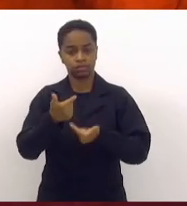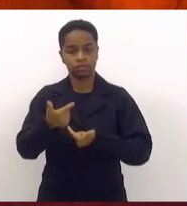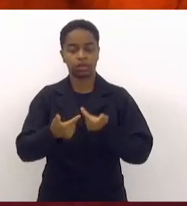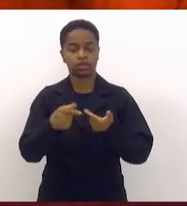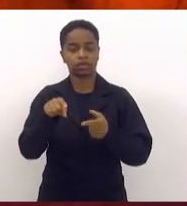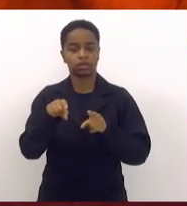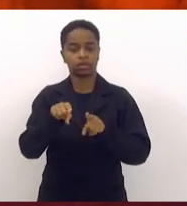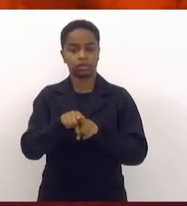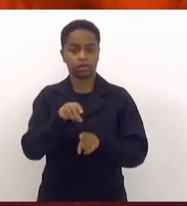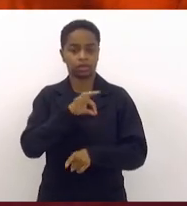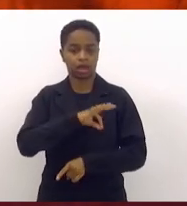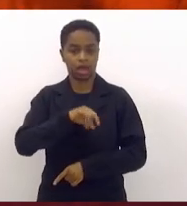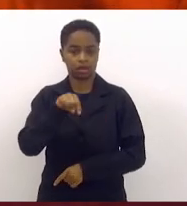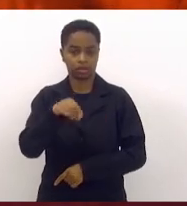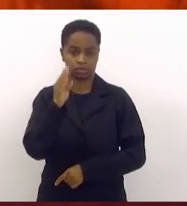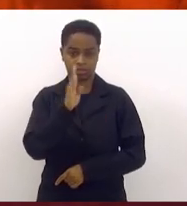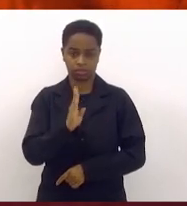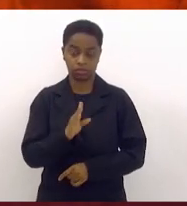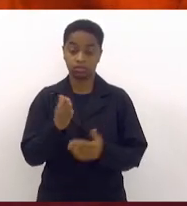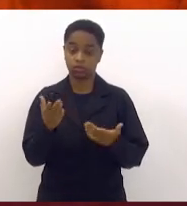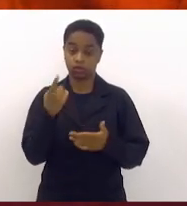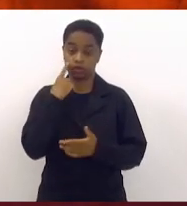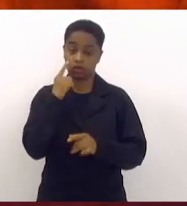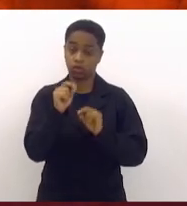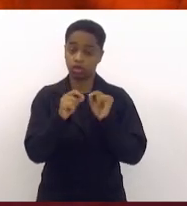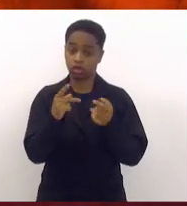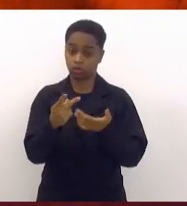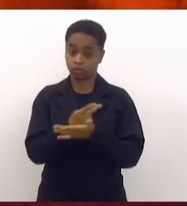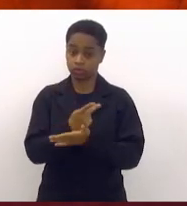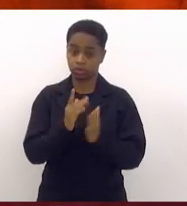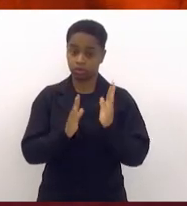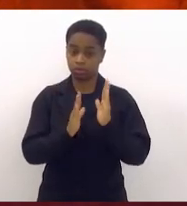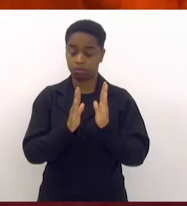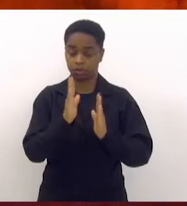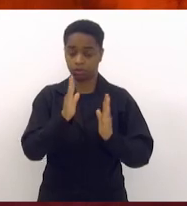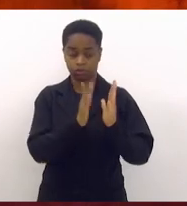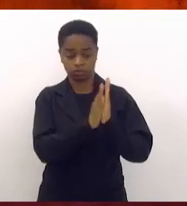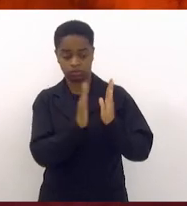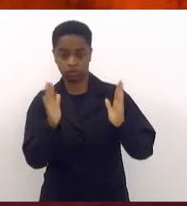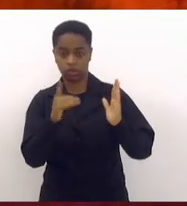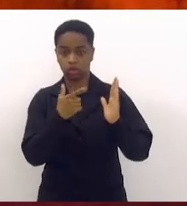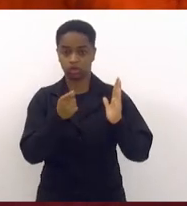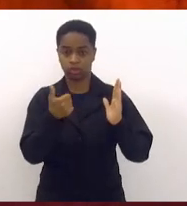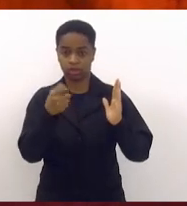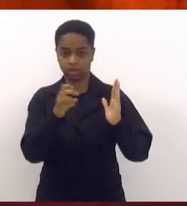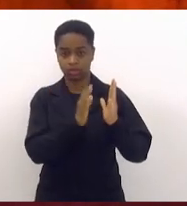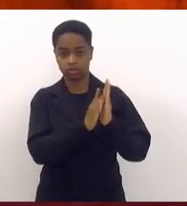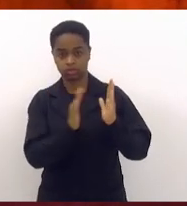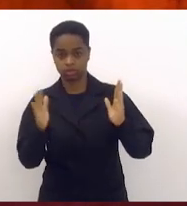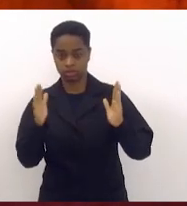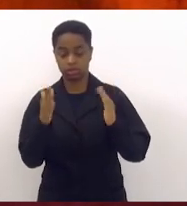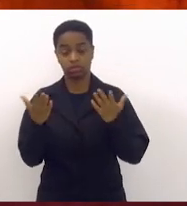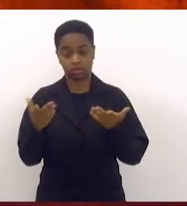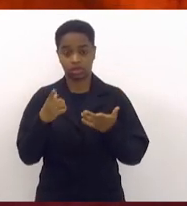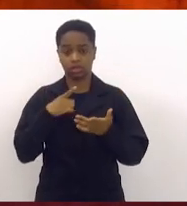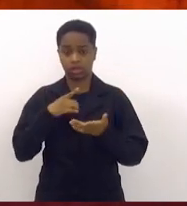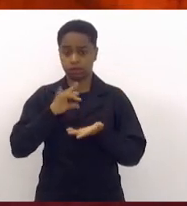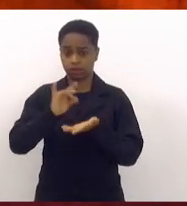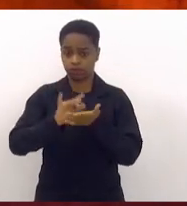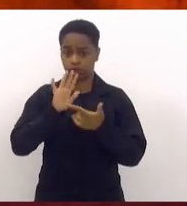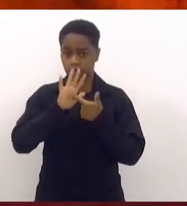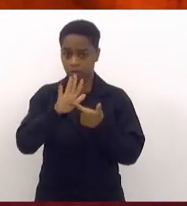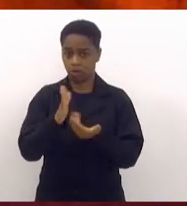país olha só o que aconteceu de 2015 para cá e contra Fatos e dados não há argumentos